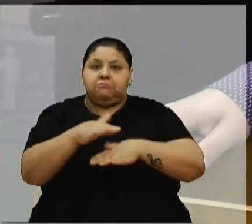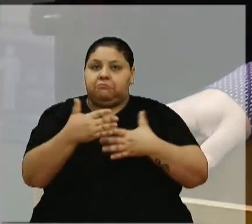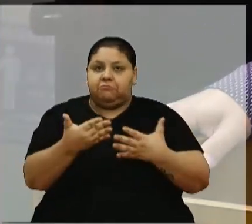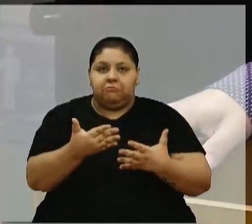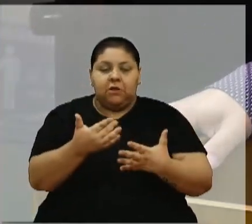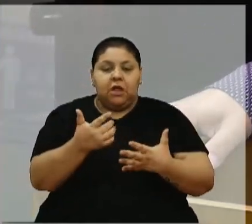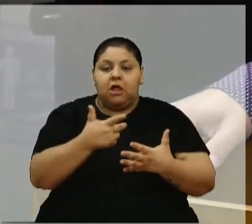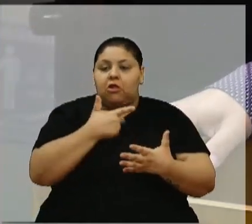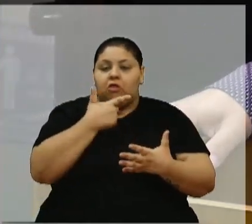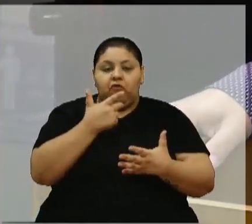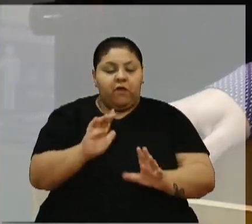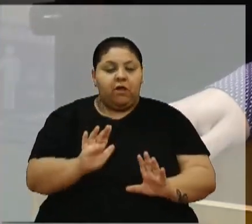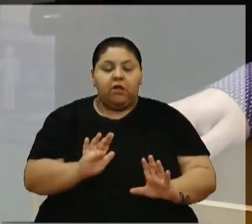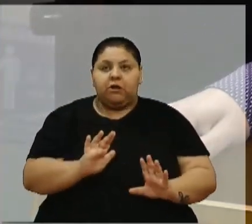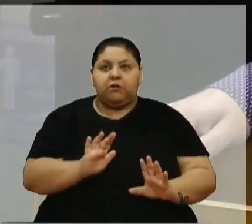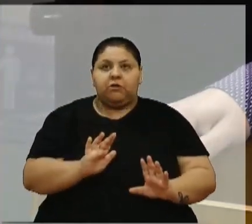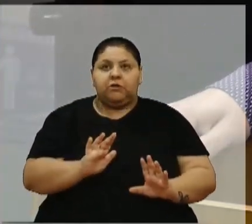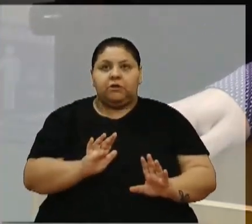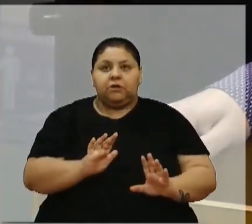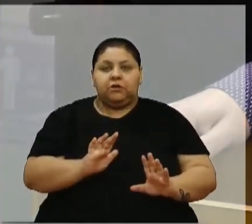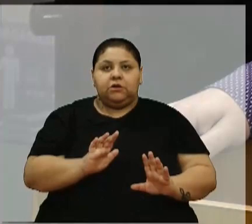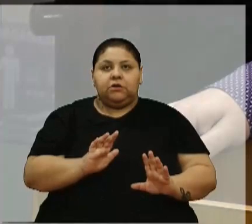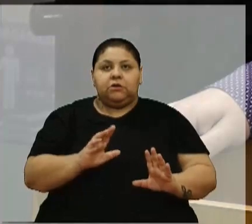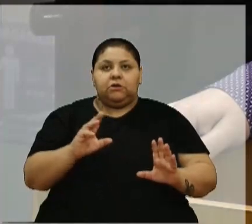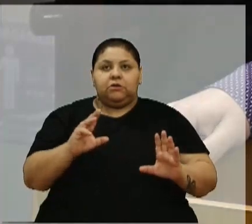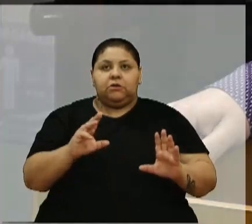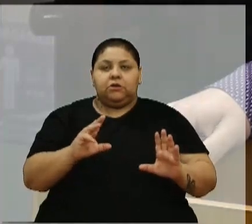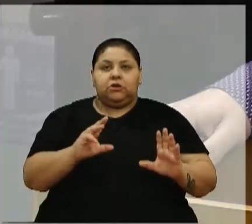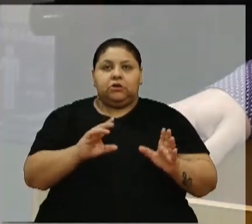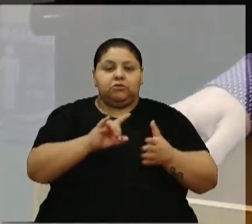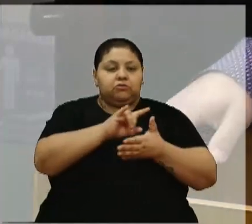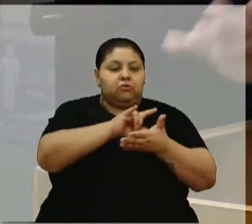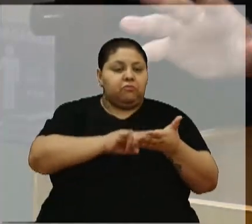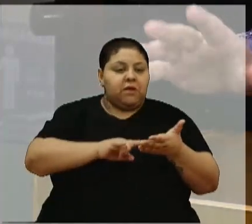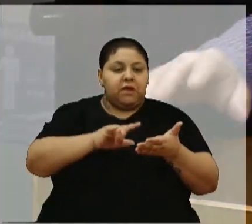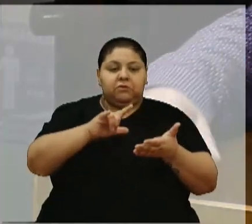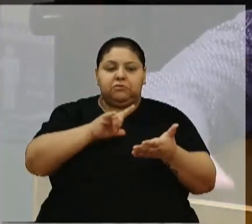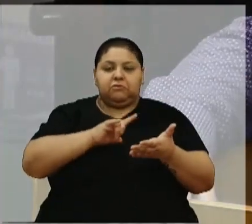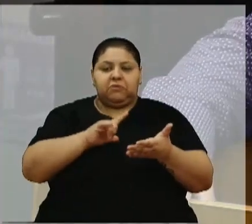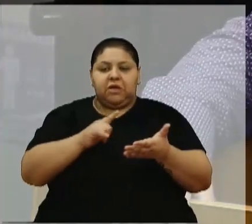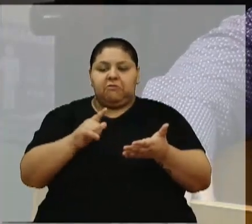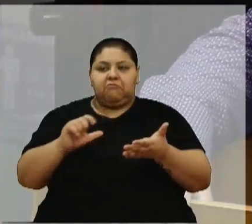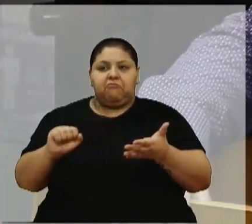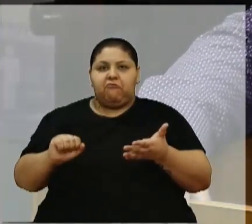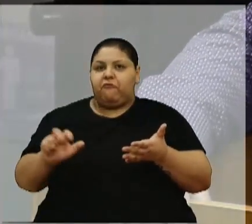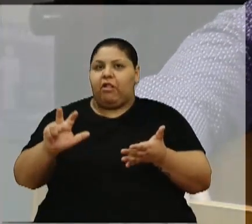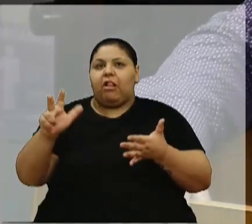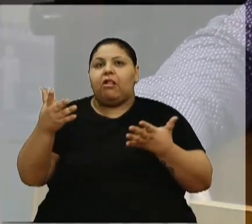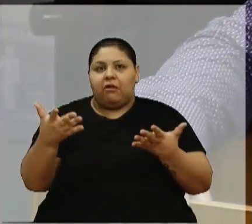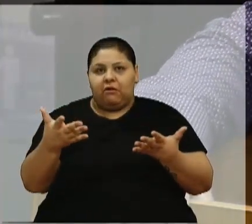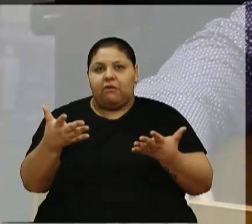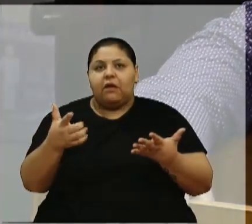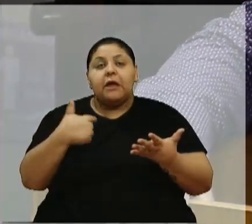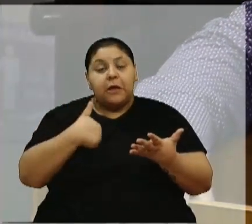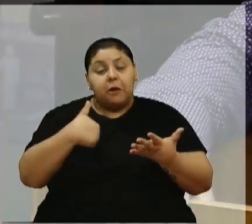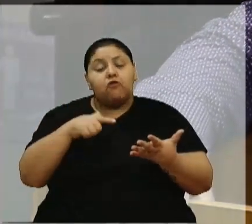que dizem que as moções não têm valor, ou, enfim, eu tenho